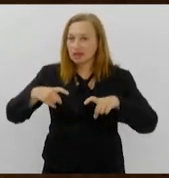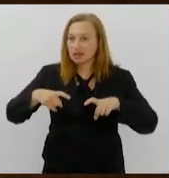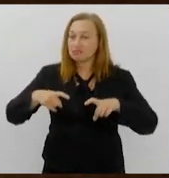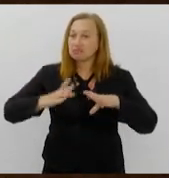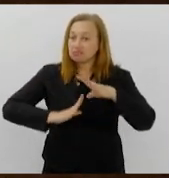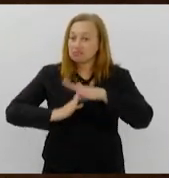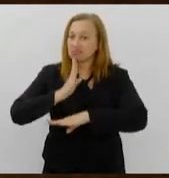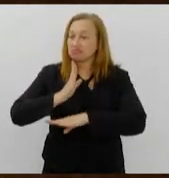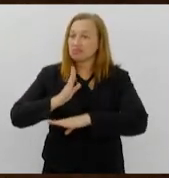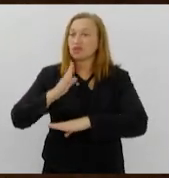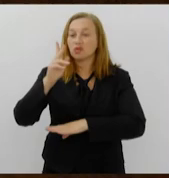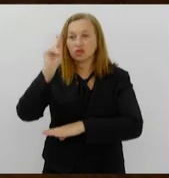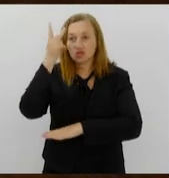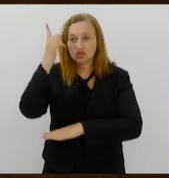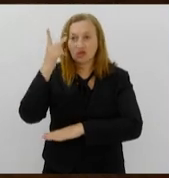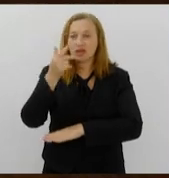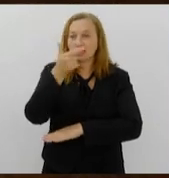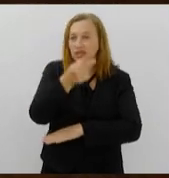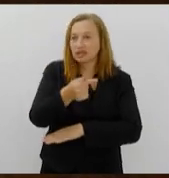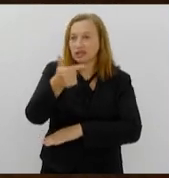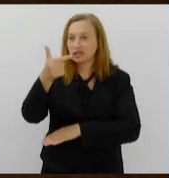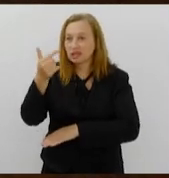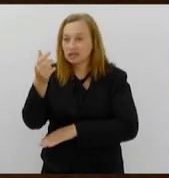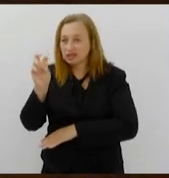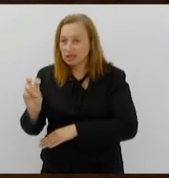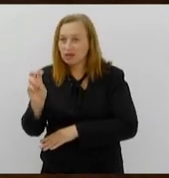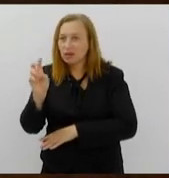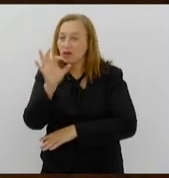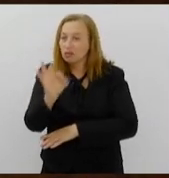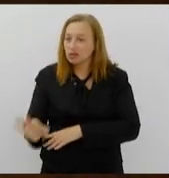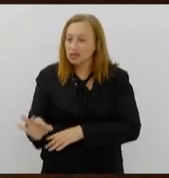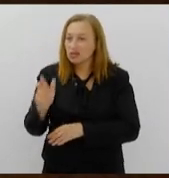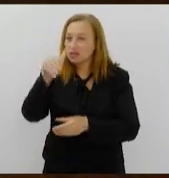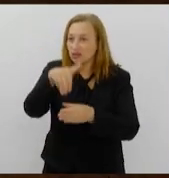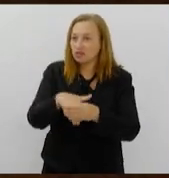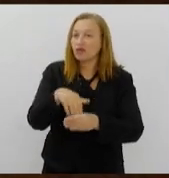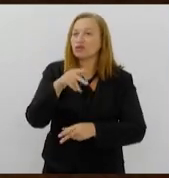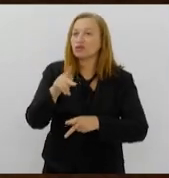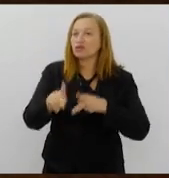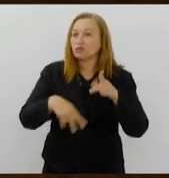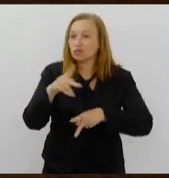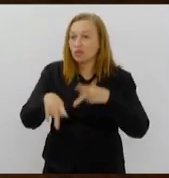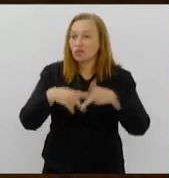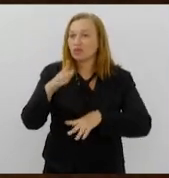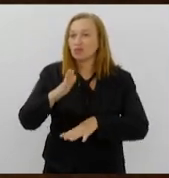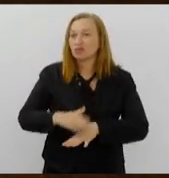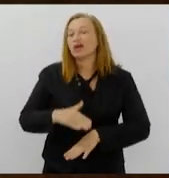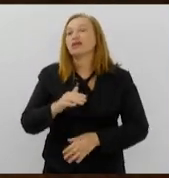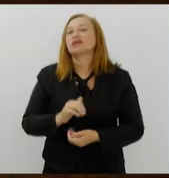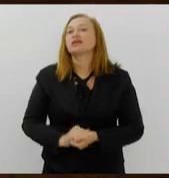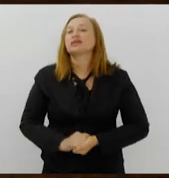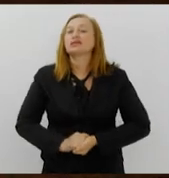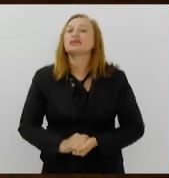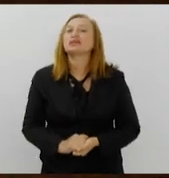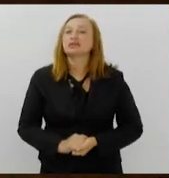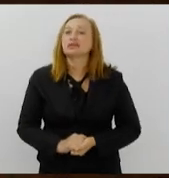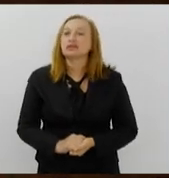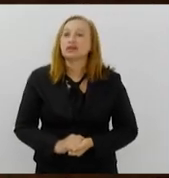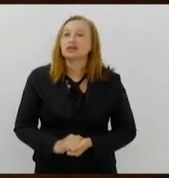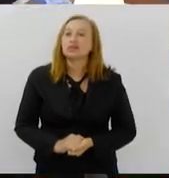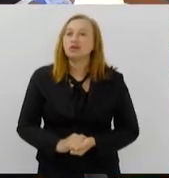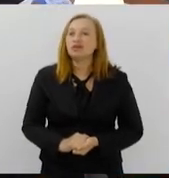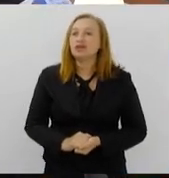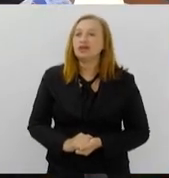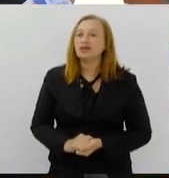Brasil, com 75% de votos da população, mais de 110 mil votos. Obrigado, presidente.